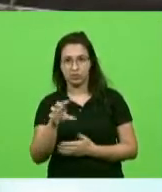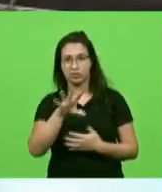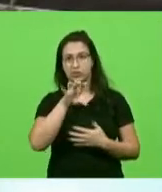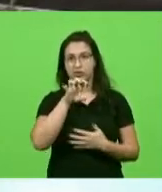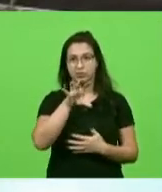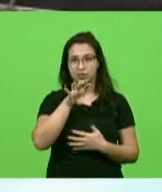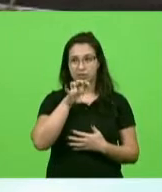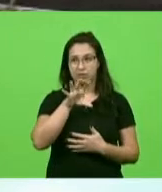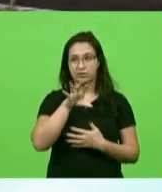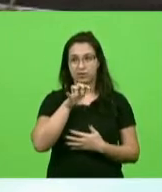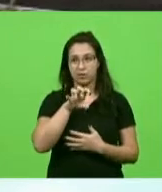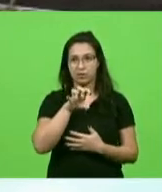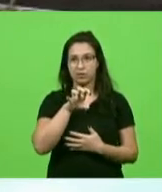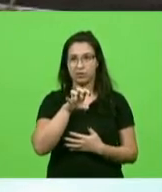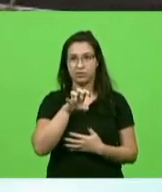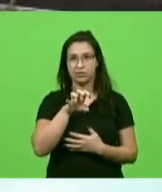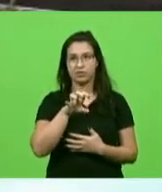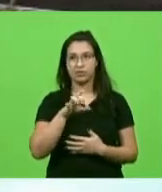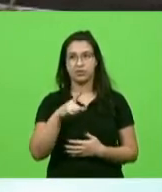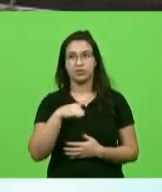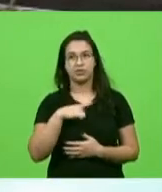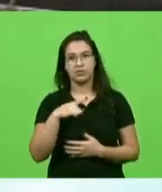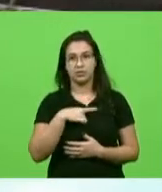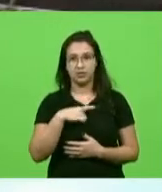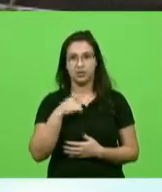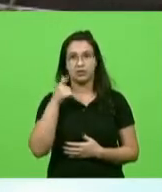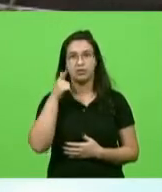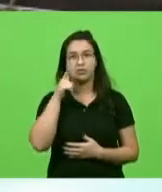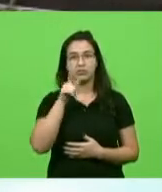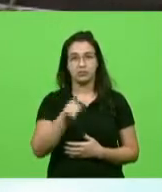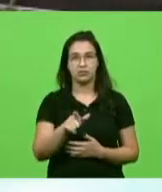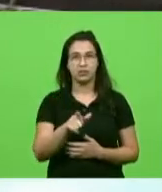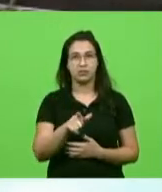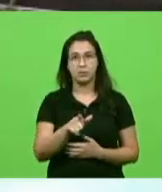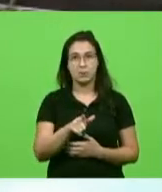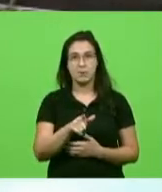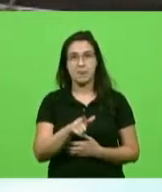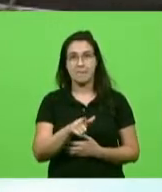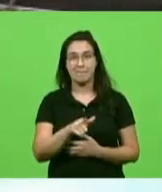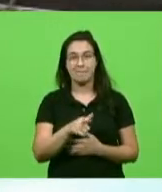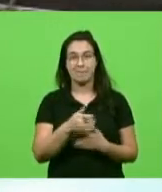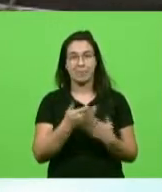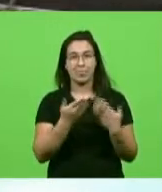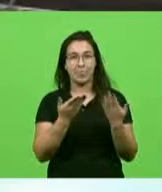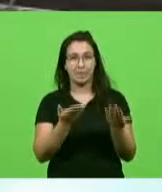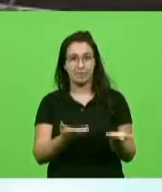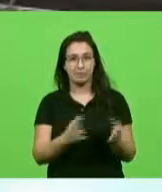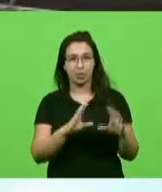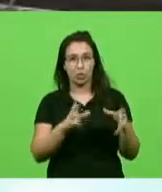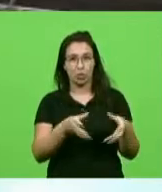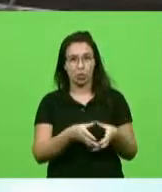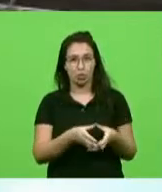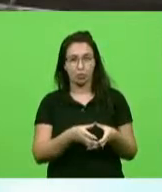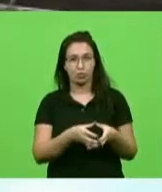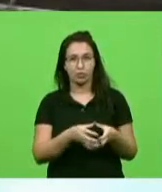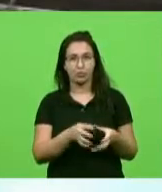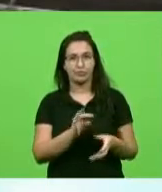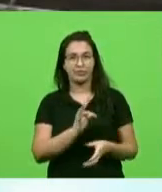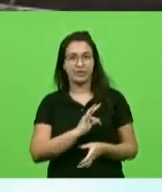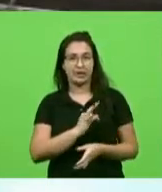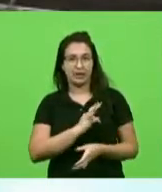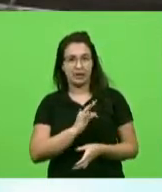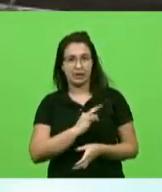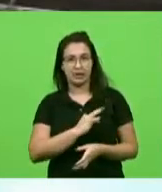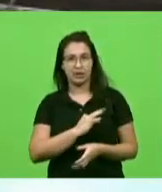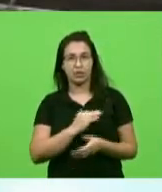médico hospitalar, decorreu de apuração feita por este corpo técnico, motivada pelo presidente